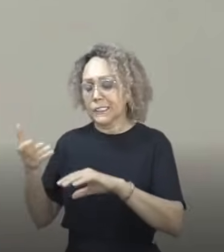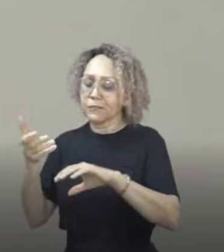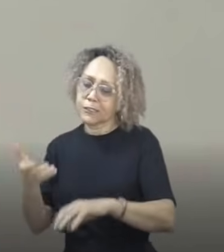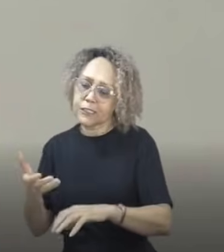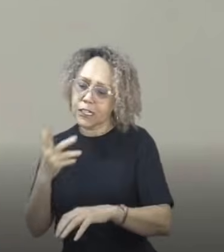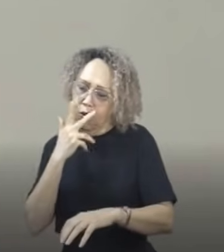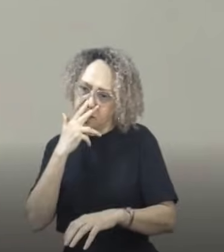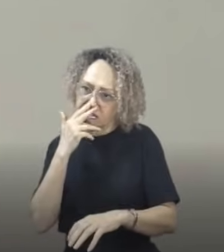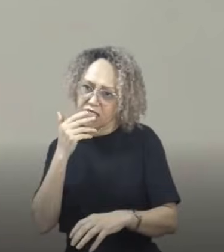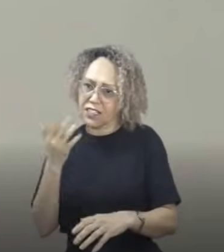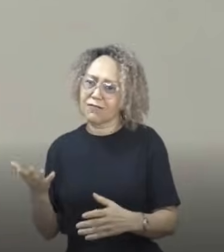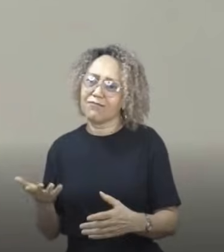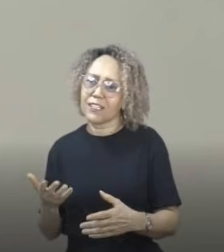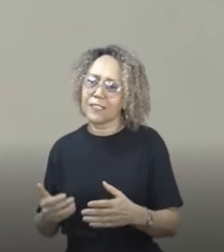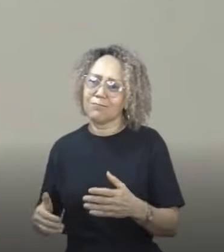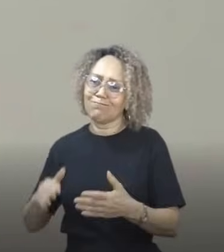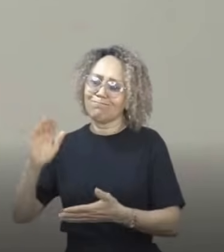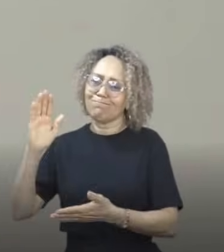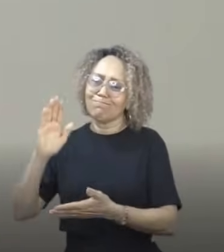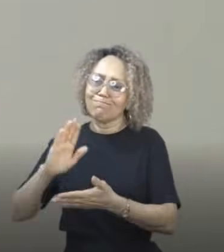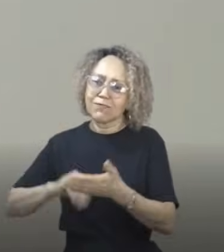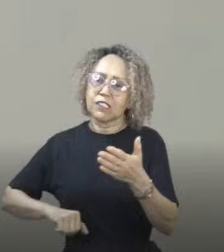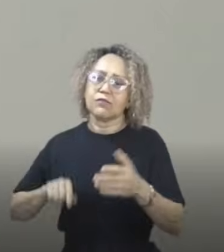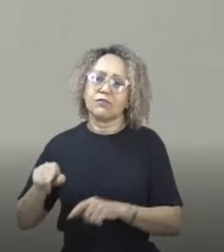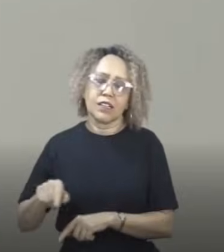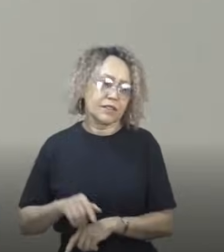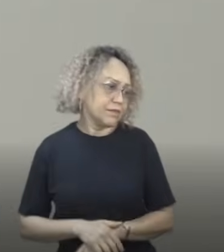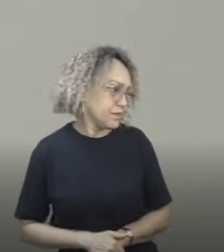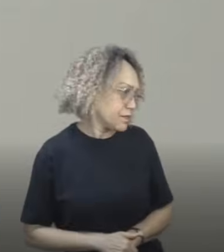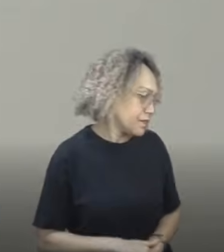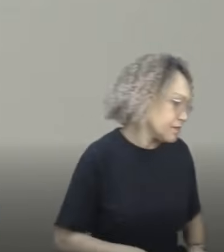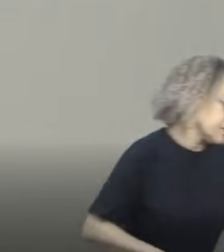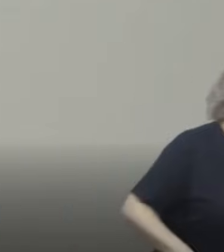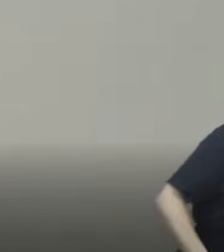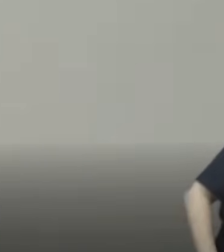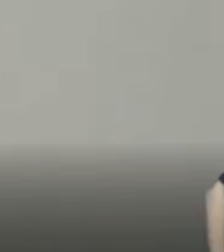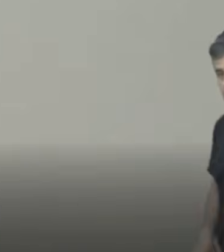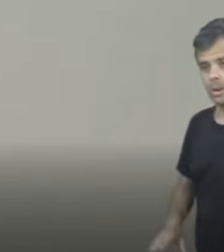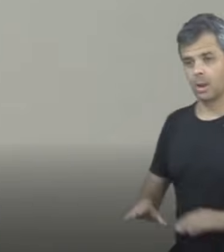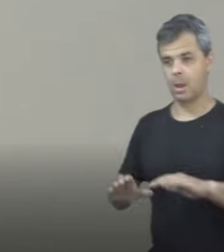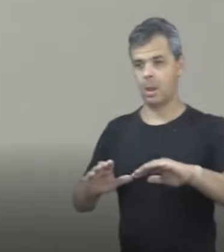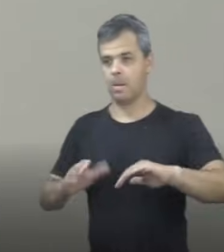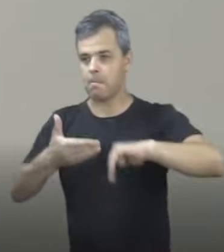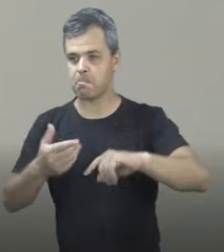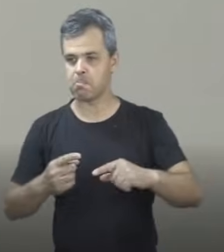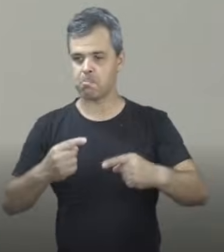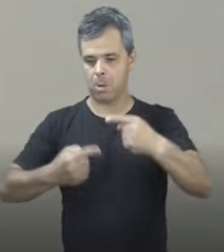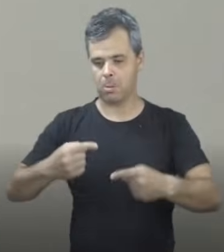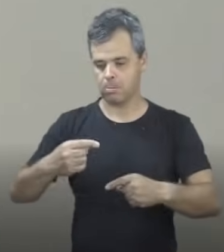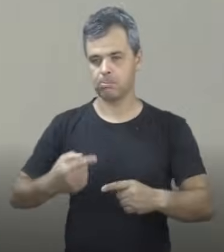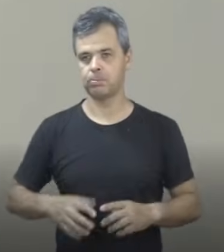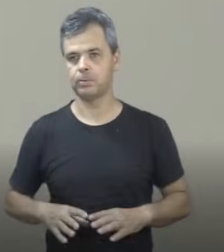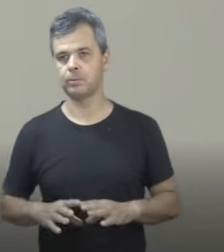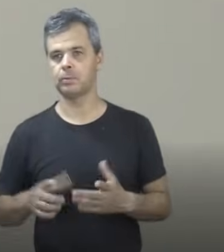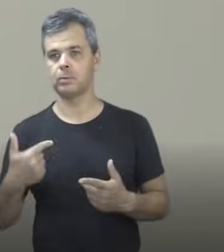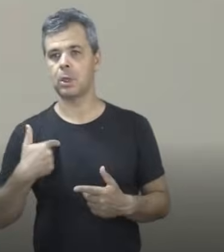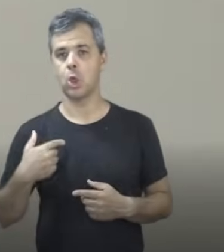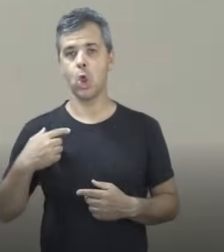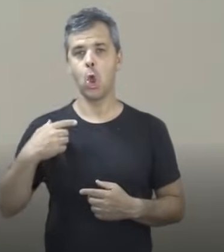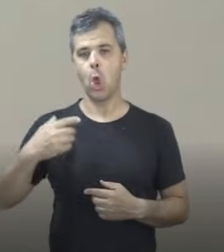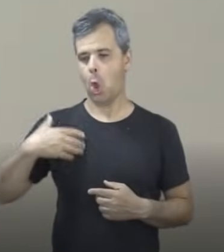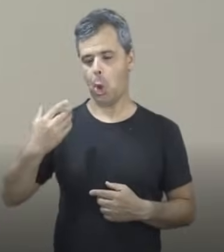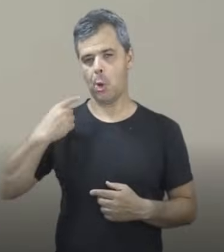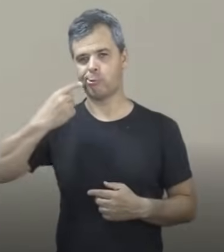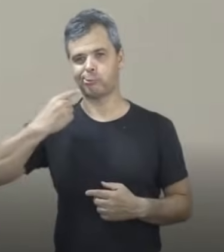Nacional. Então, é esse debate que a gente enfrenta dentro do Congresso Nacional, na Câmara e no Senado, de que o parlamento